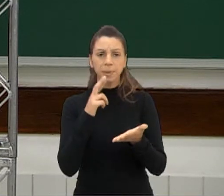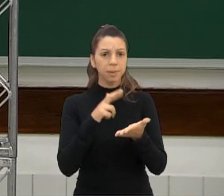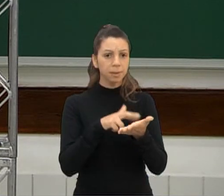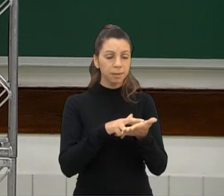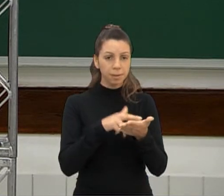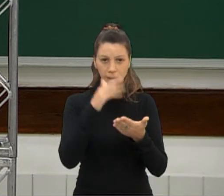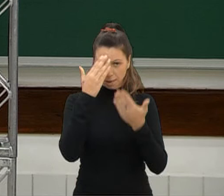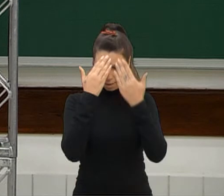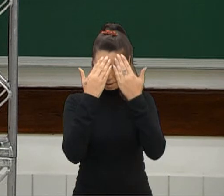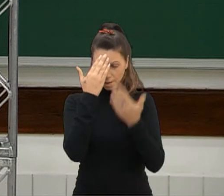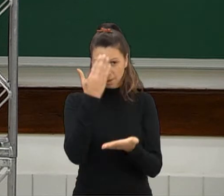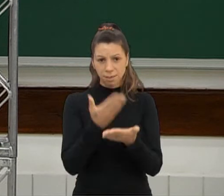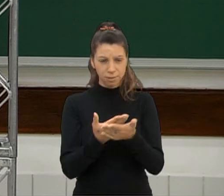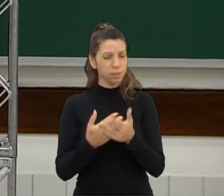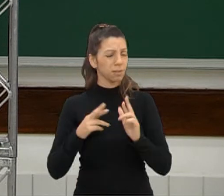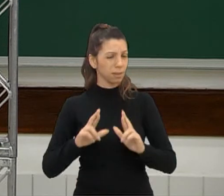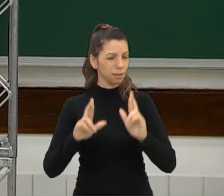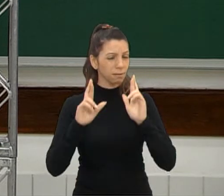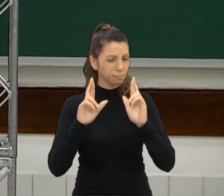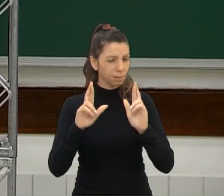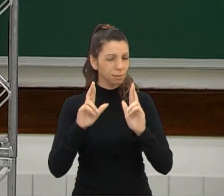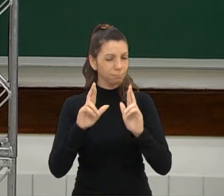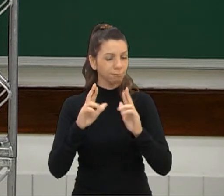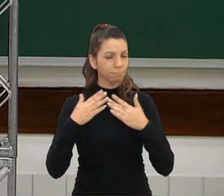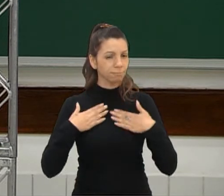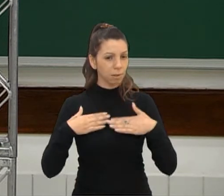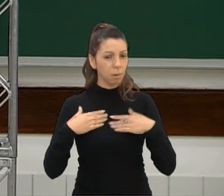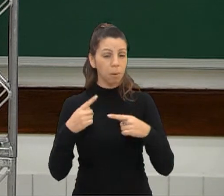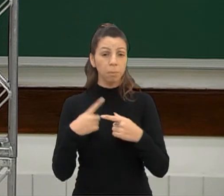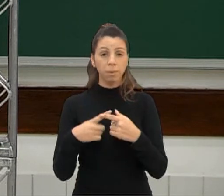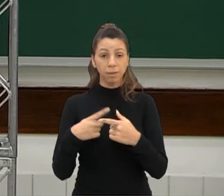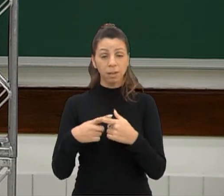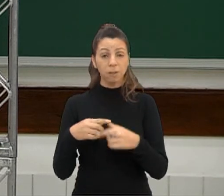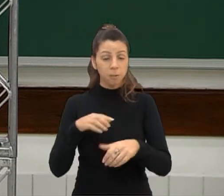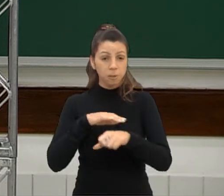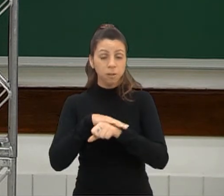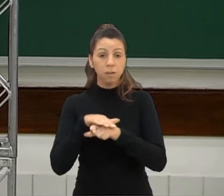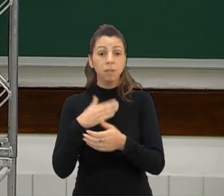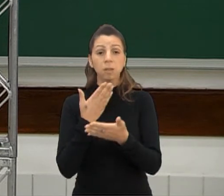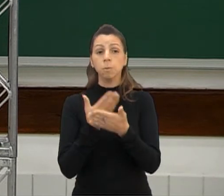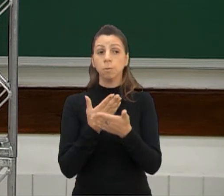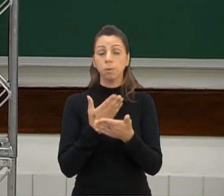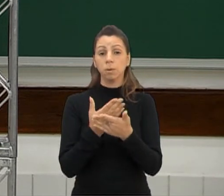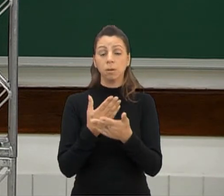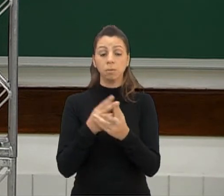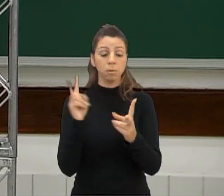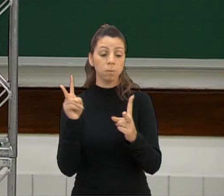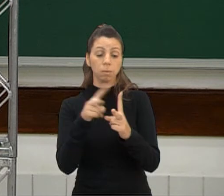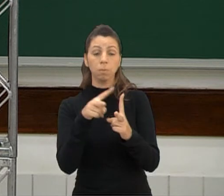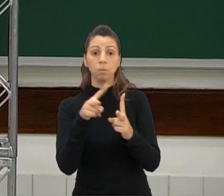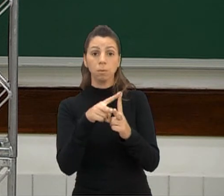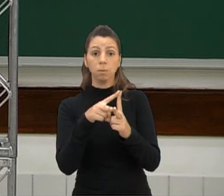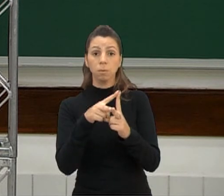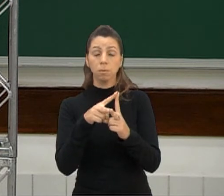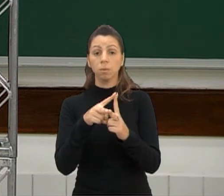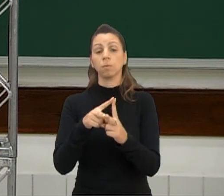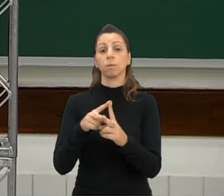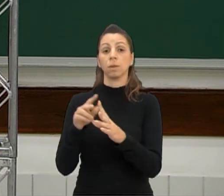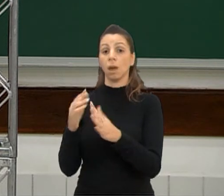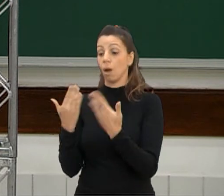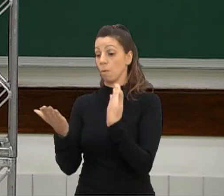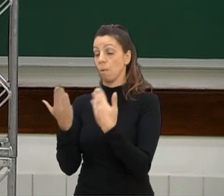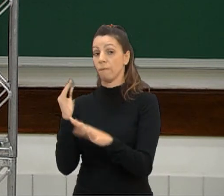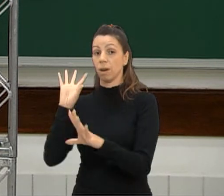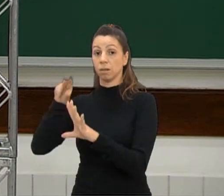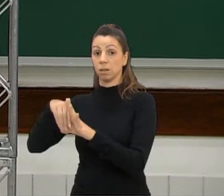Eu acredito que foi tranquilo também, porque a gente conversou bastante sobre essas duas coisas, que é o chat na rede,